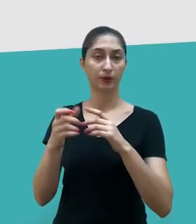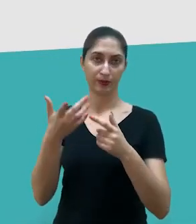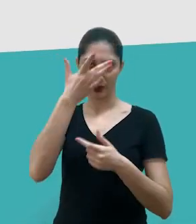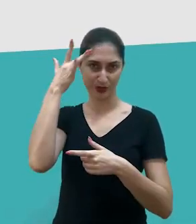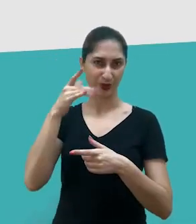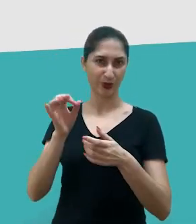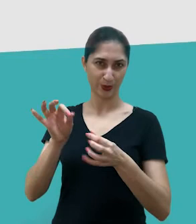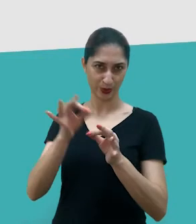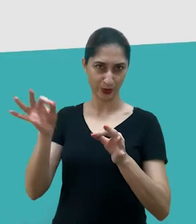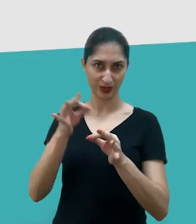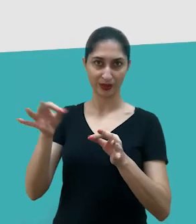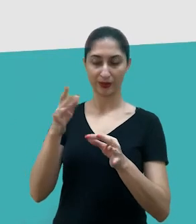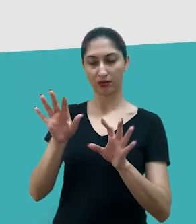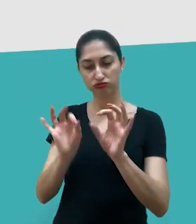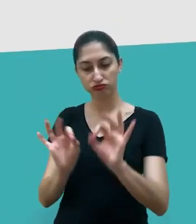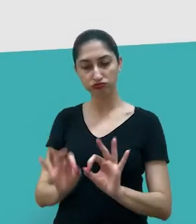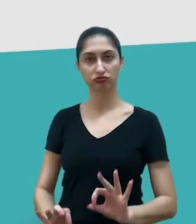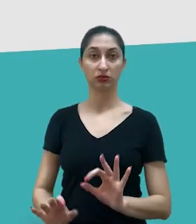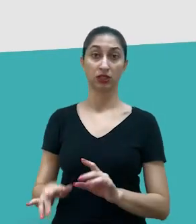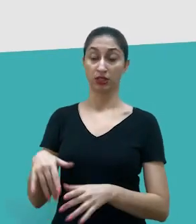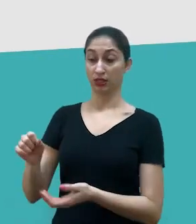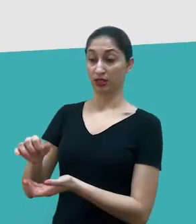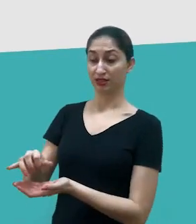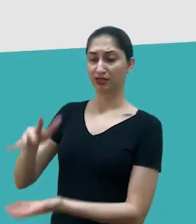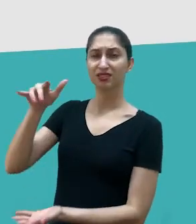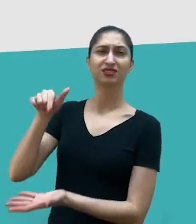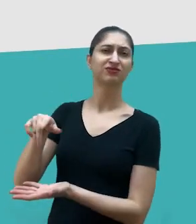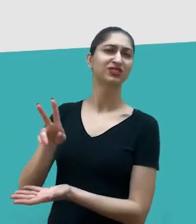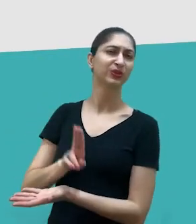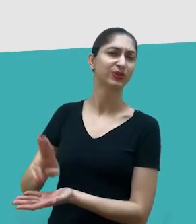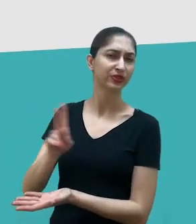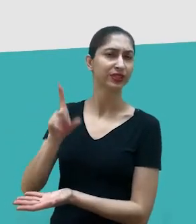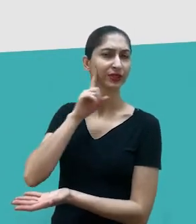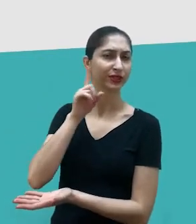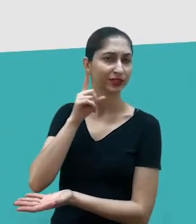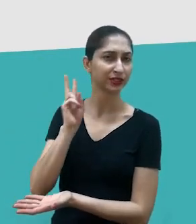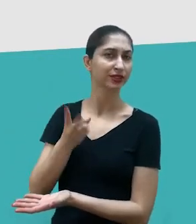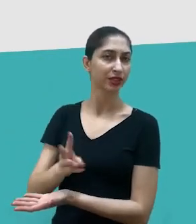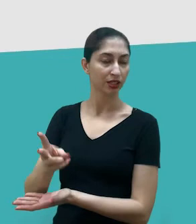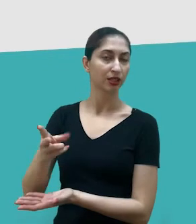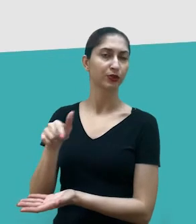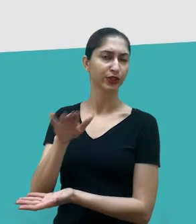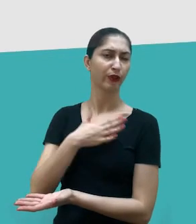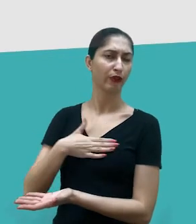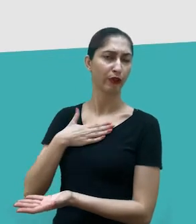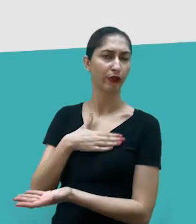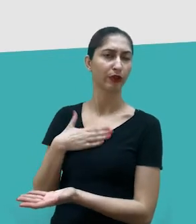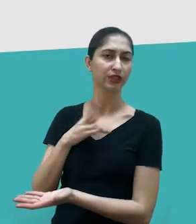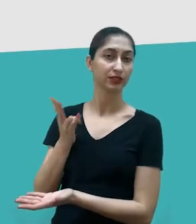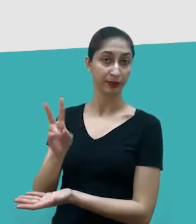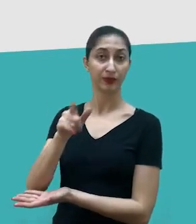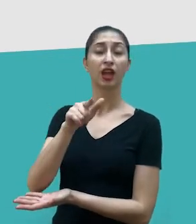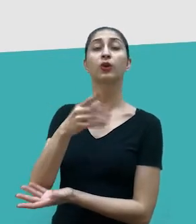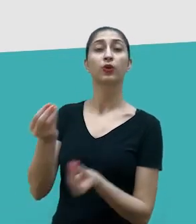terceira pilha é aquela que é a do seu conforto, que é a do dia a dia. E como que nós vamos fazer